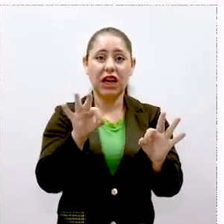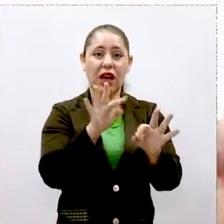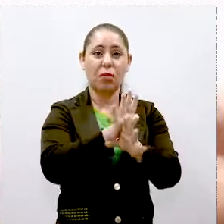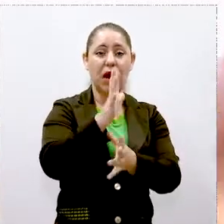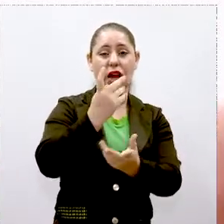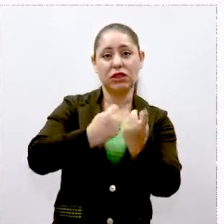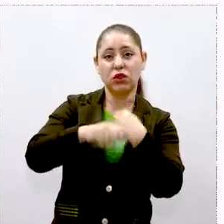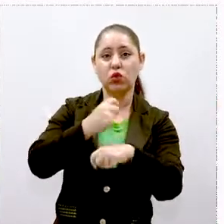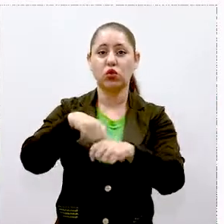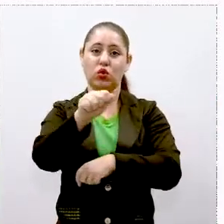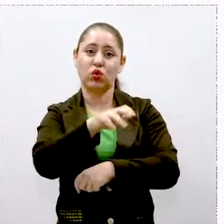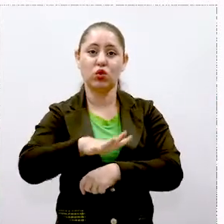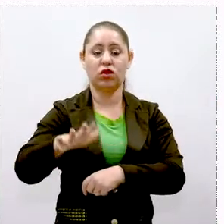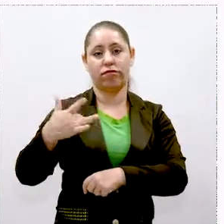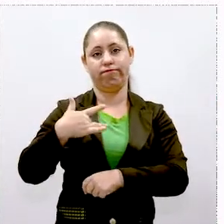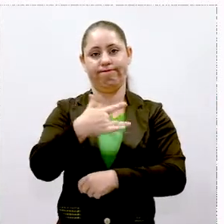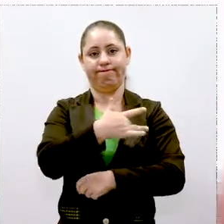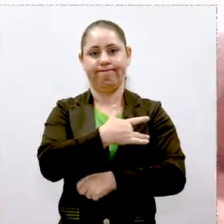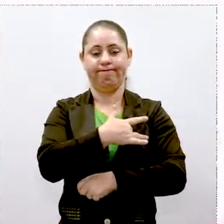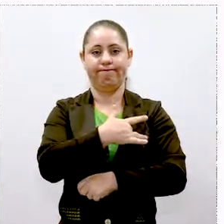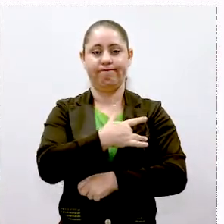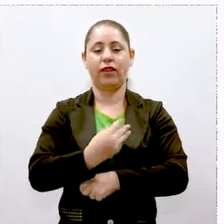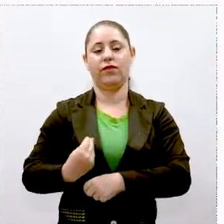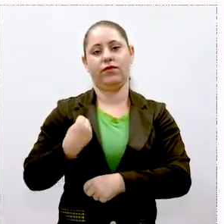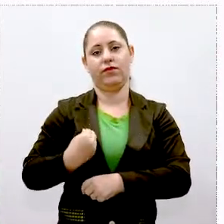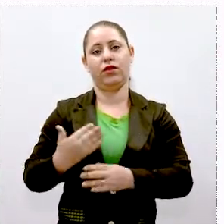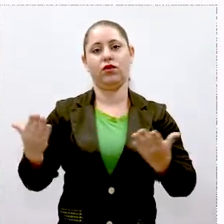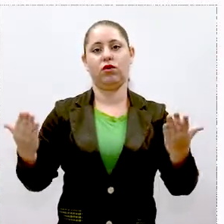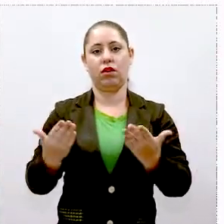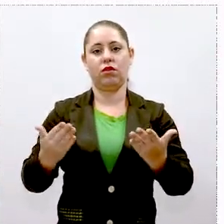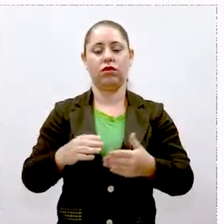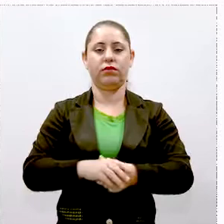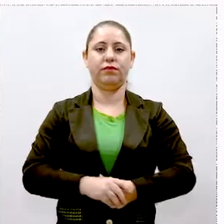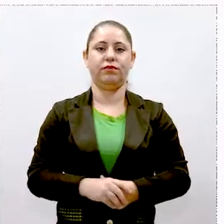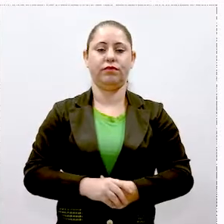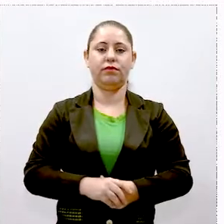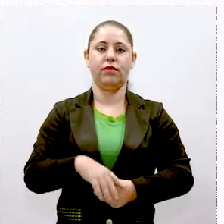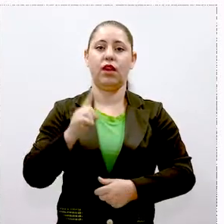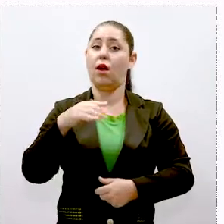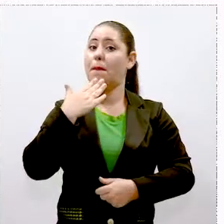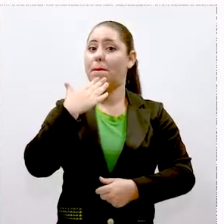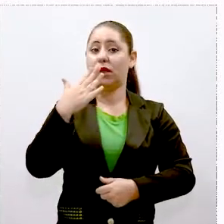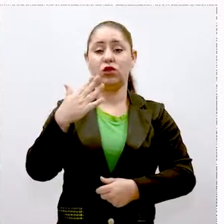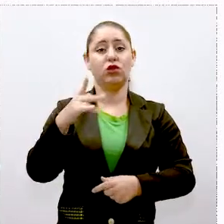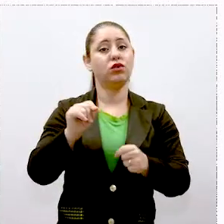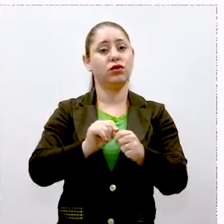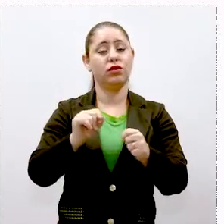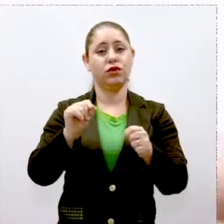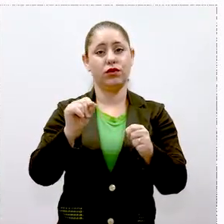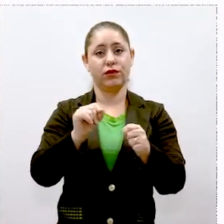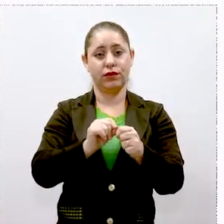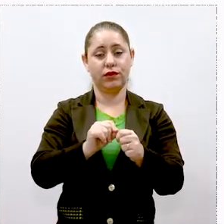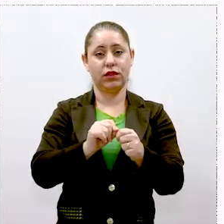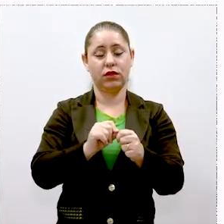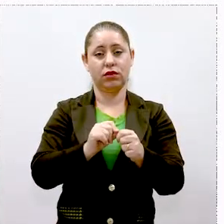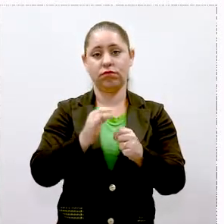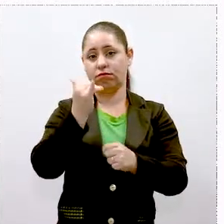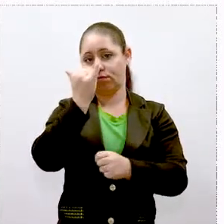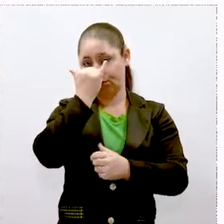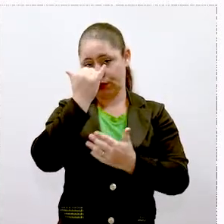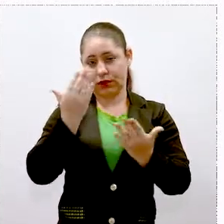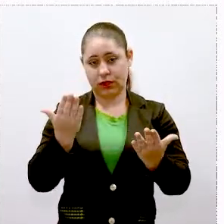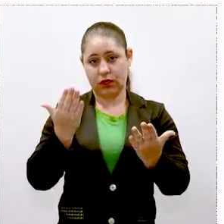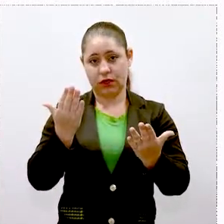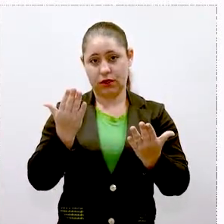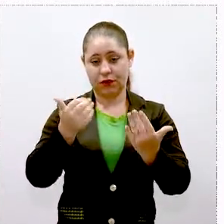para nós sairmos da crise econômica, social e sanitária que nós estamos vivendo. Então é esse apelo que eu